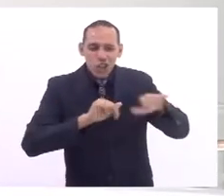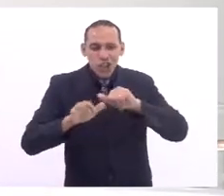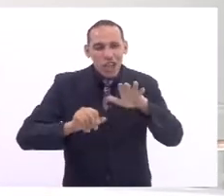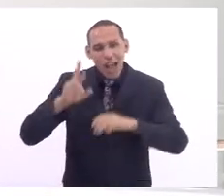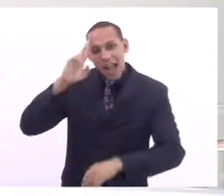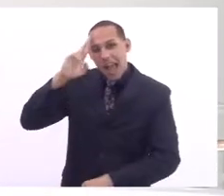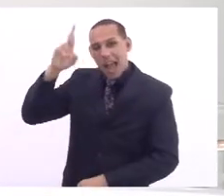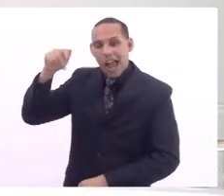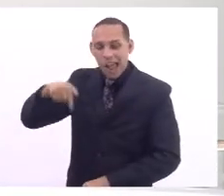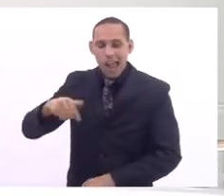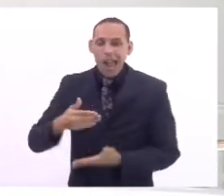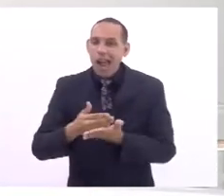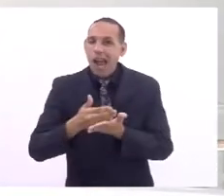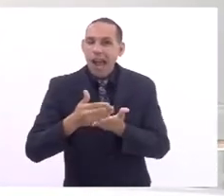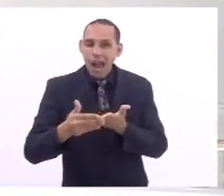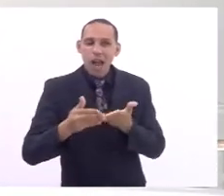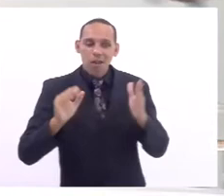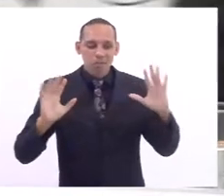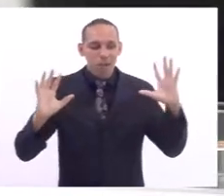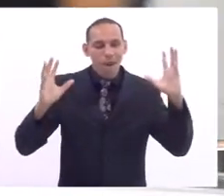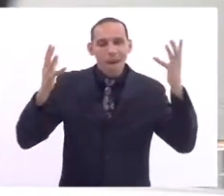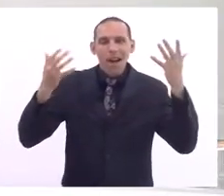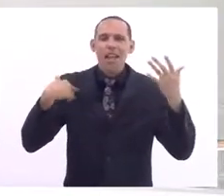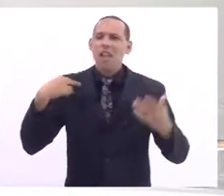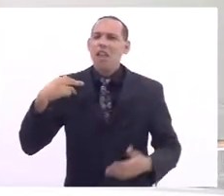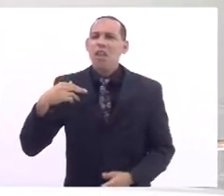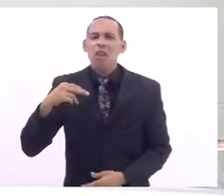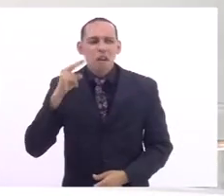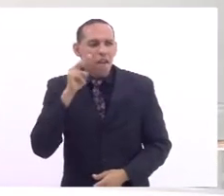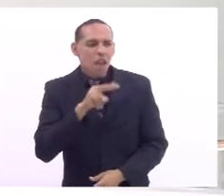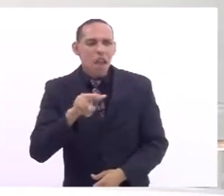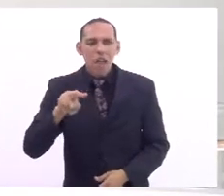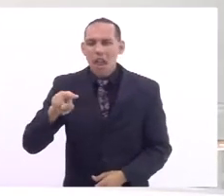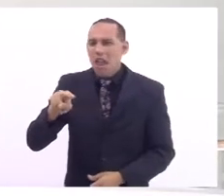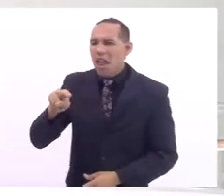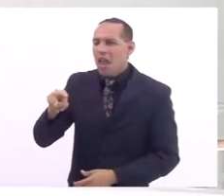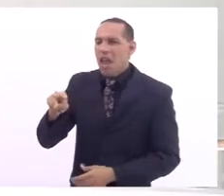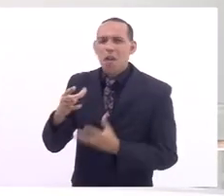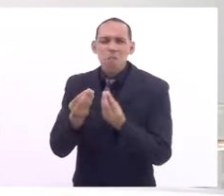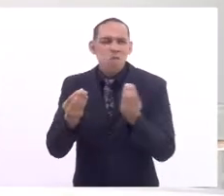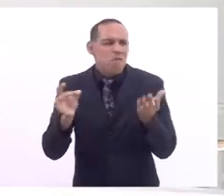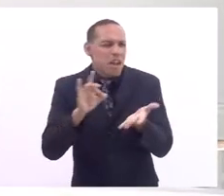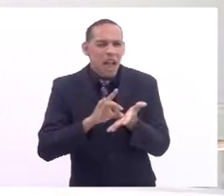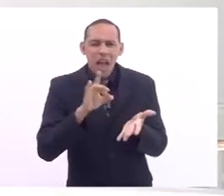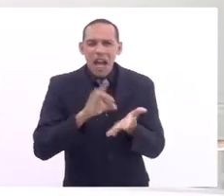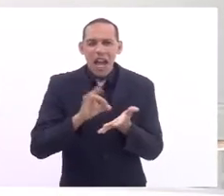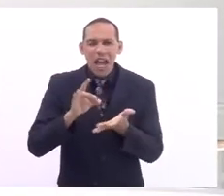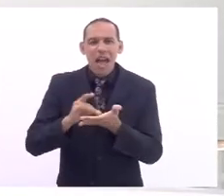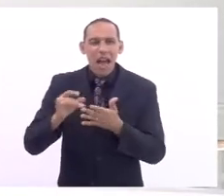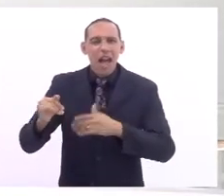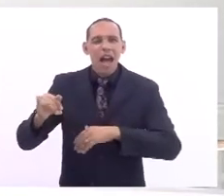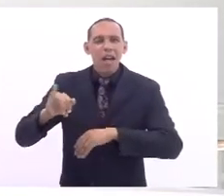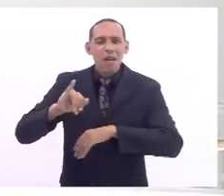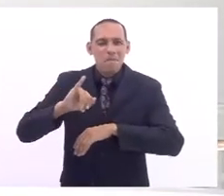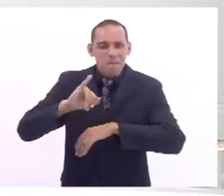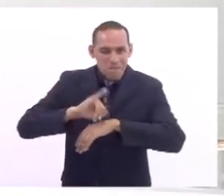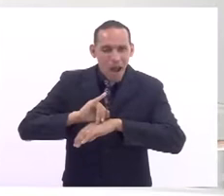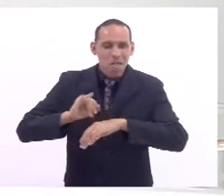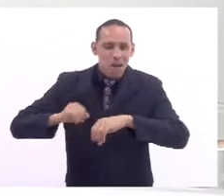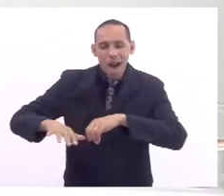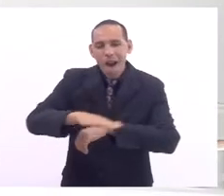aqui no começo dessa cerimônia que eu nunca vi tantas autoridades estão verdadeiramente metropolitanas